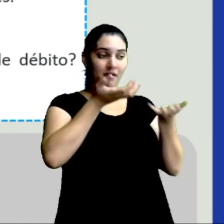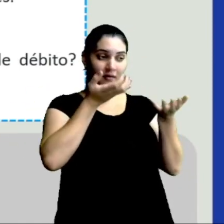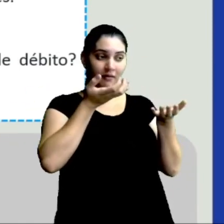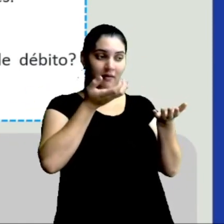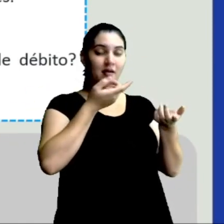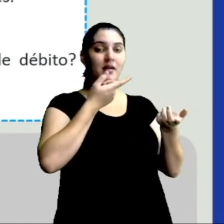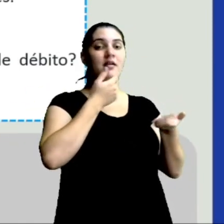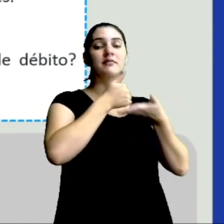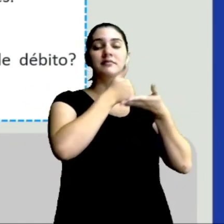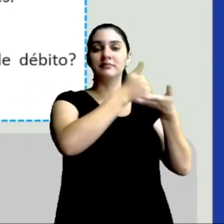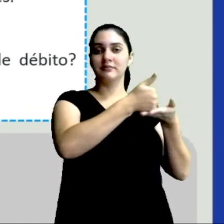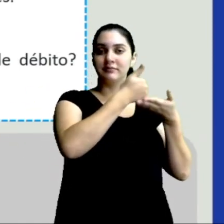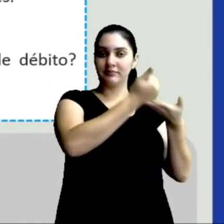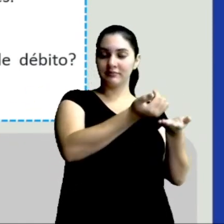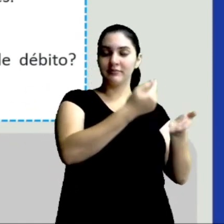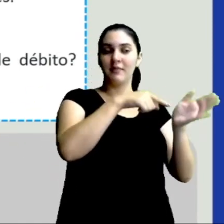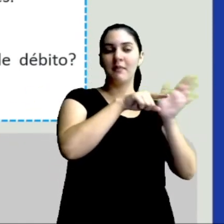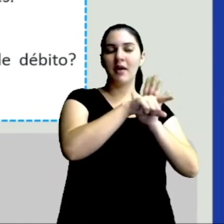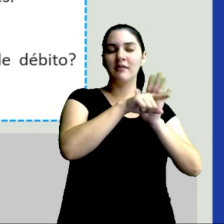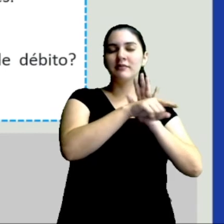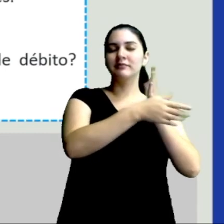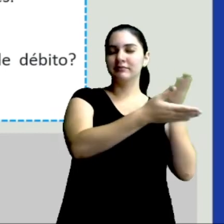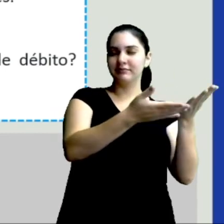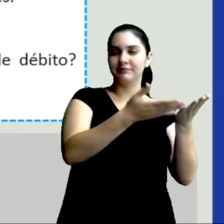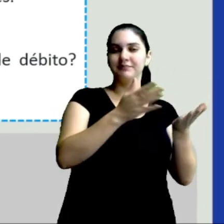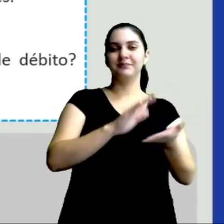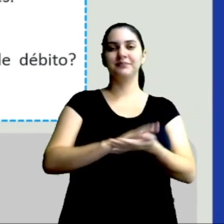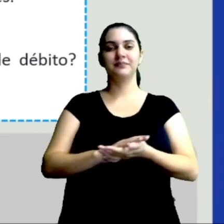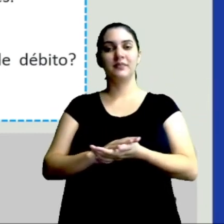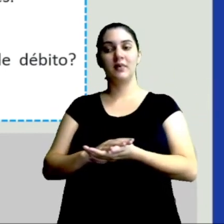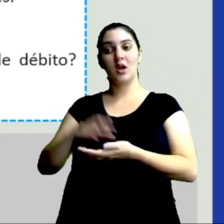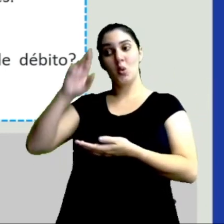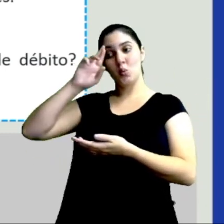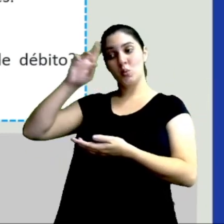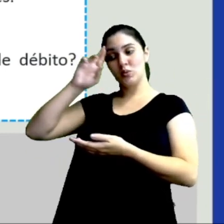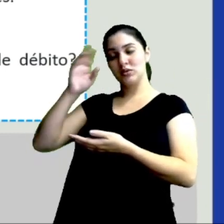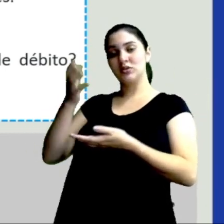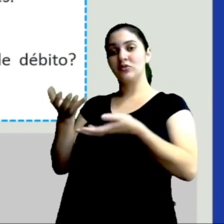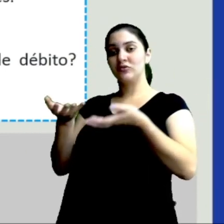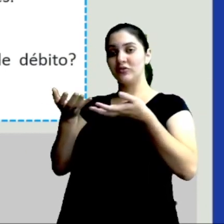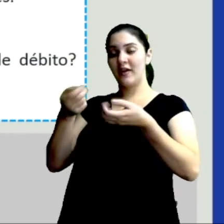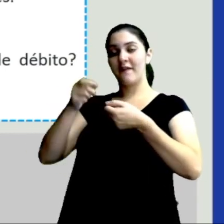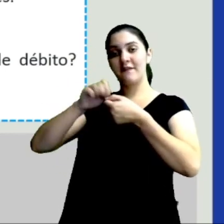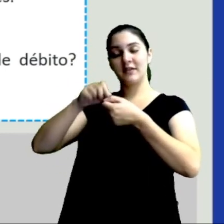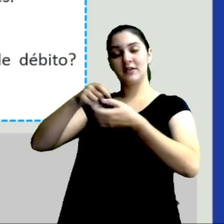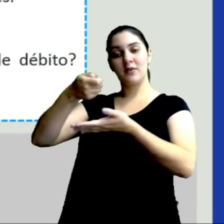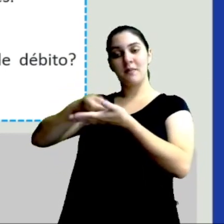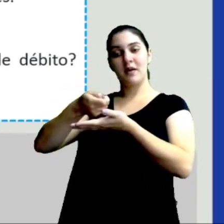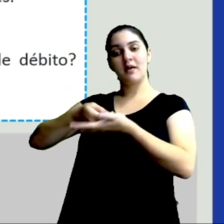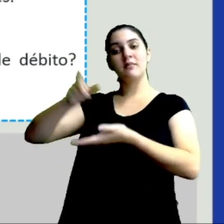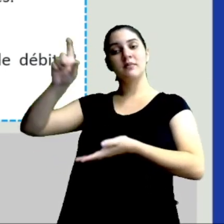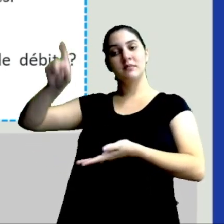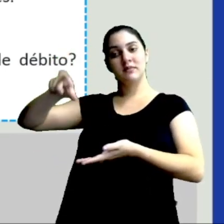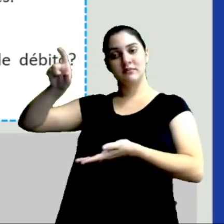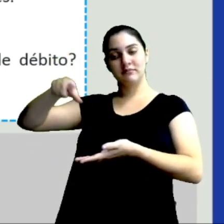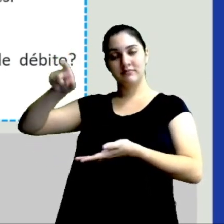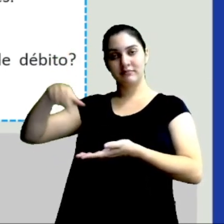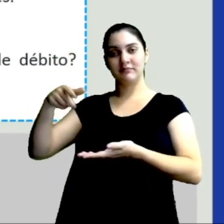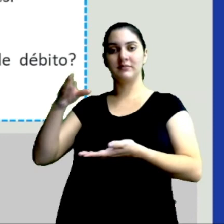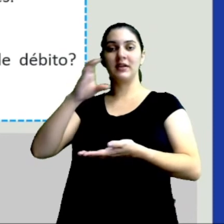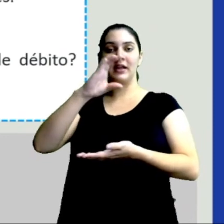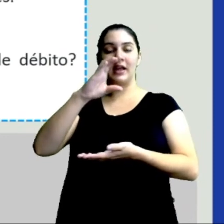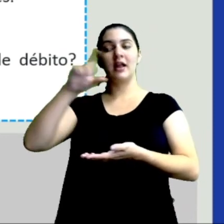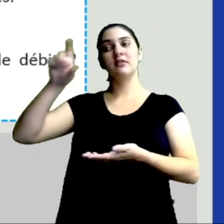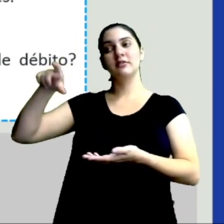Perguntou o agente de segurança às clientes. Os senhores desejam fazer o pagamento com cartão de crédito ou de